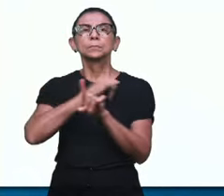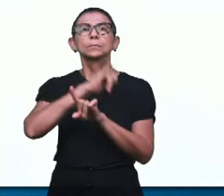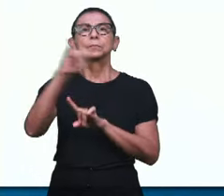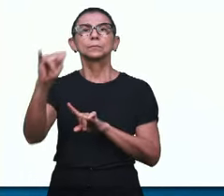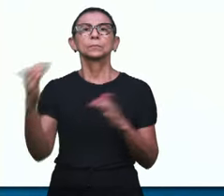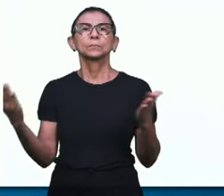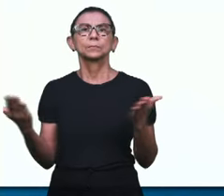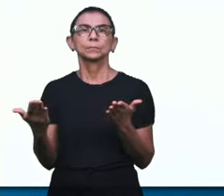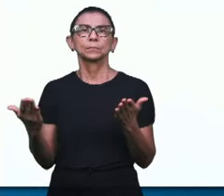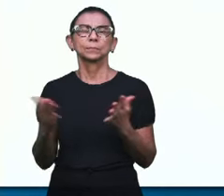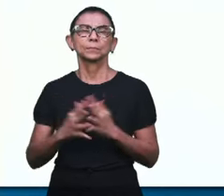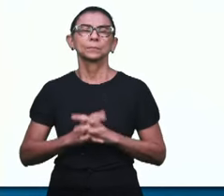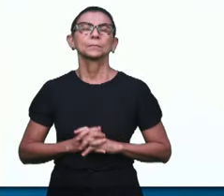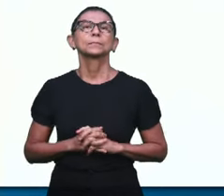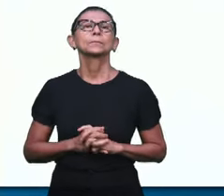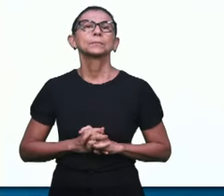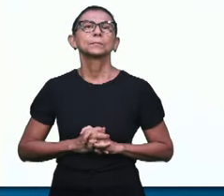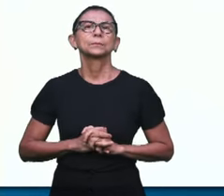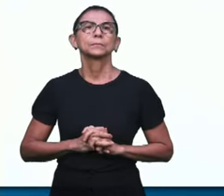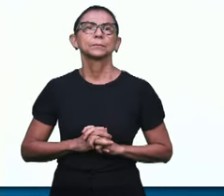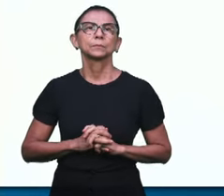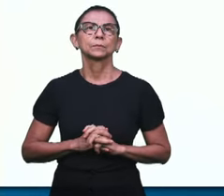certo? Então